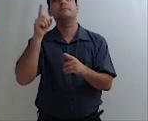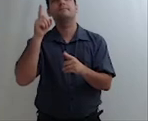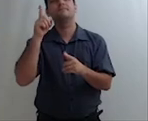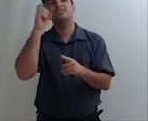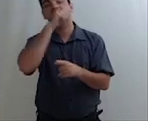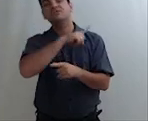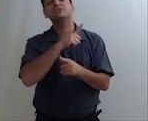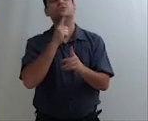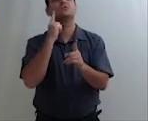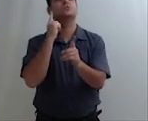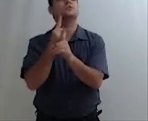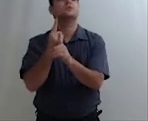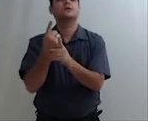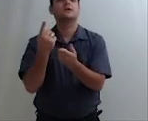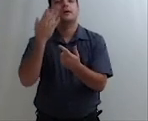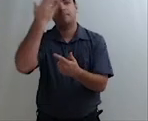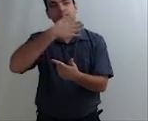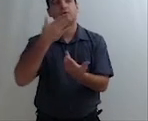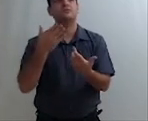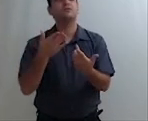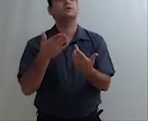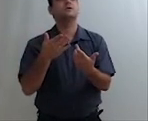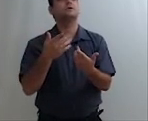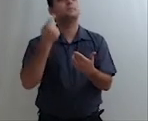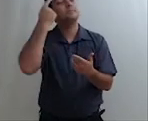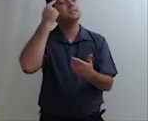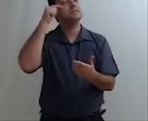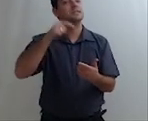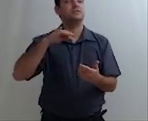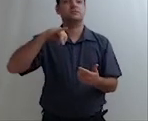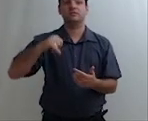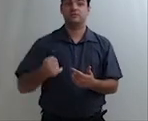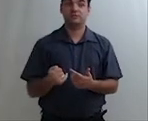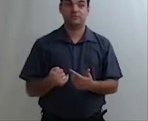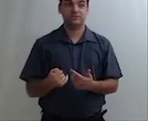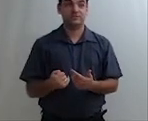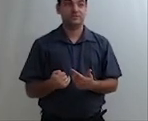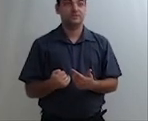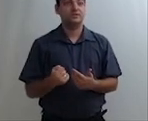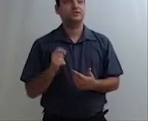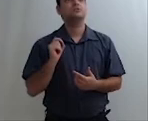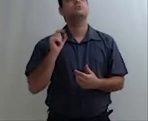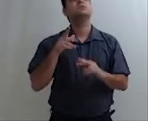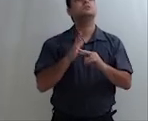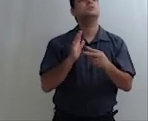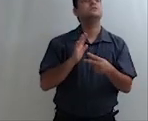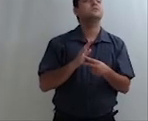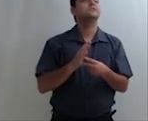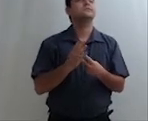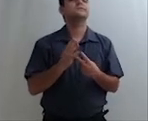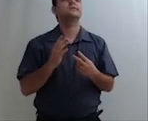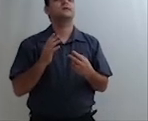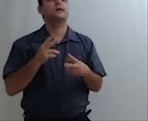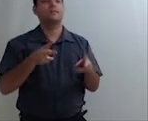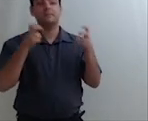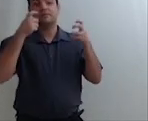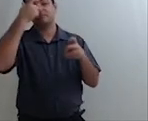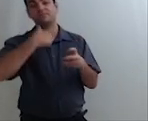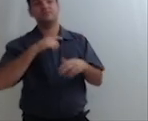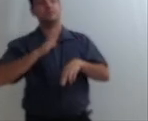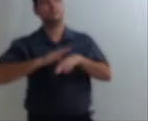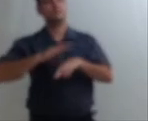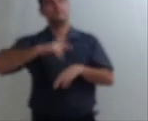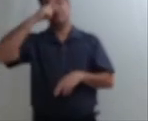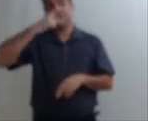nessa via na Instância do Superior Tribunal de Justiça essa questão exatamente sobre a prova de autoria